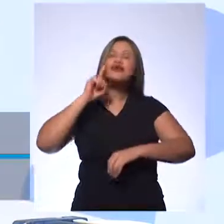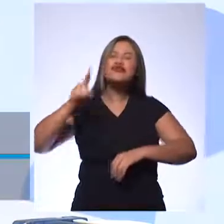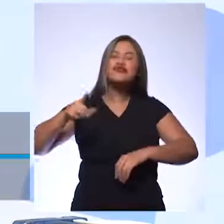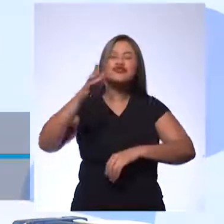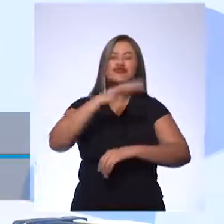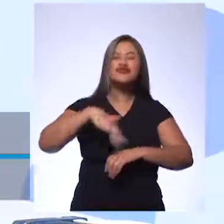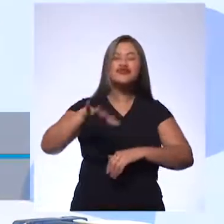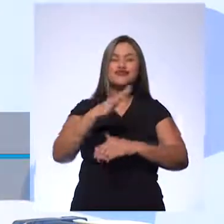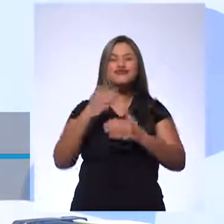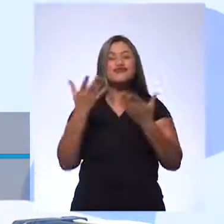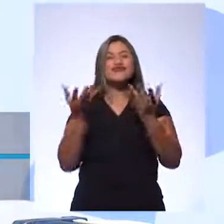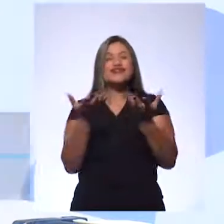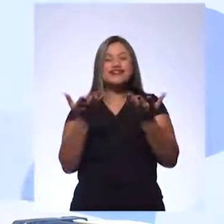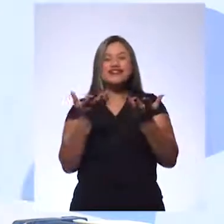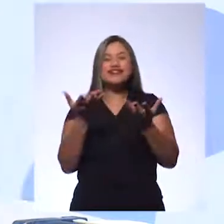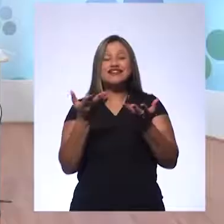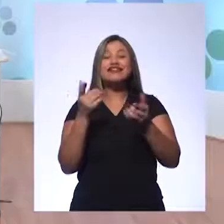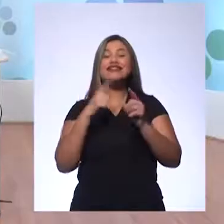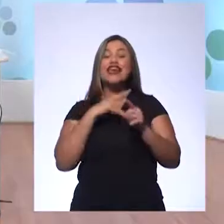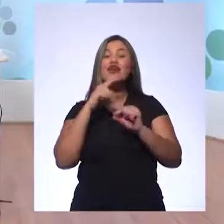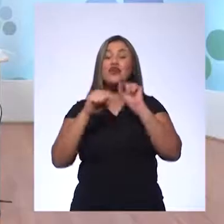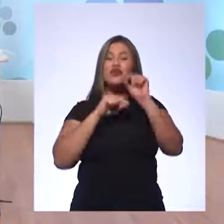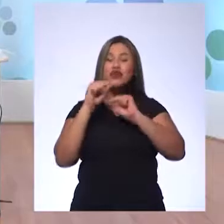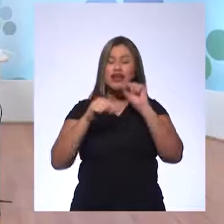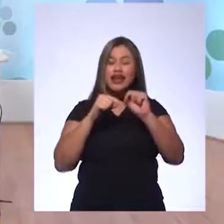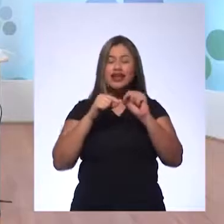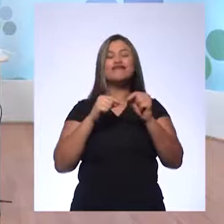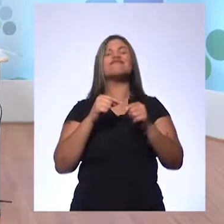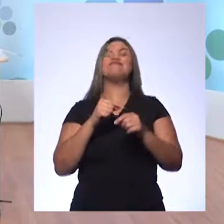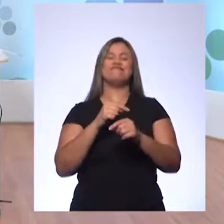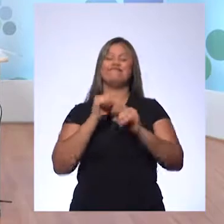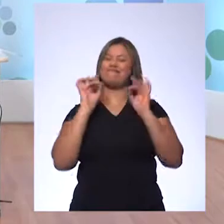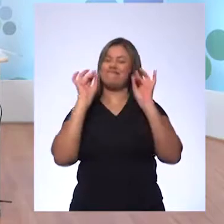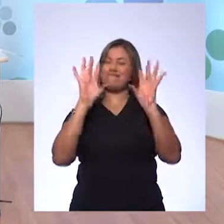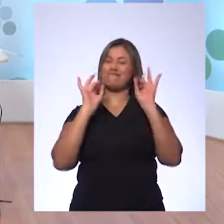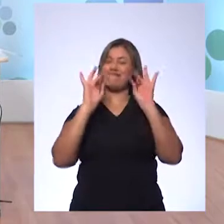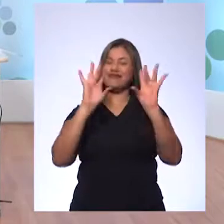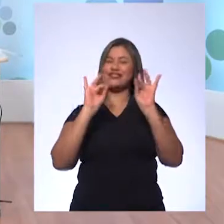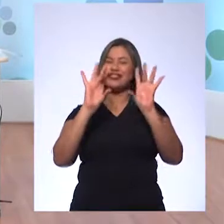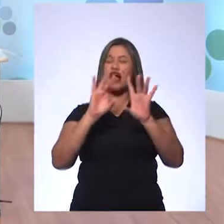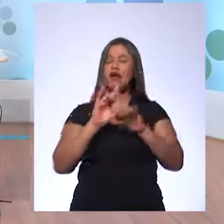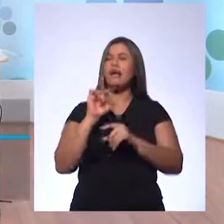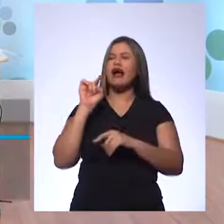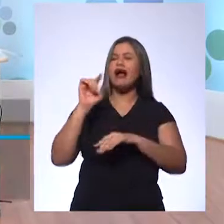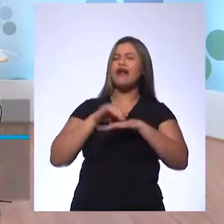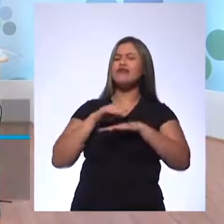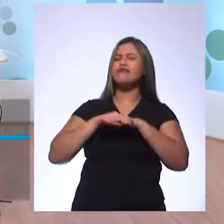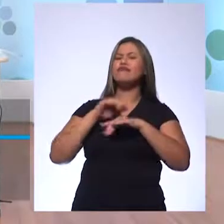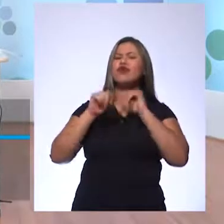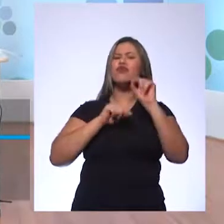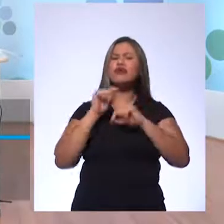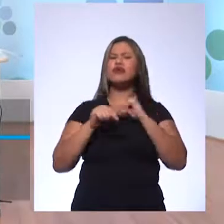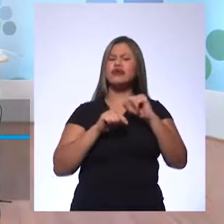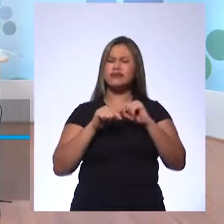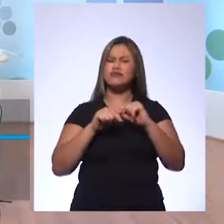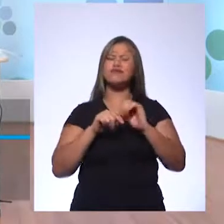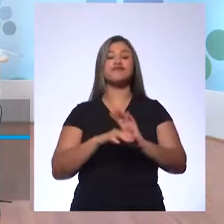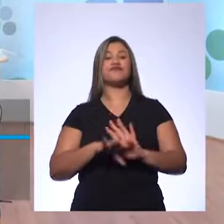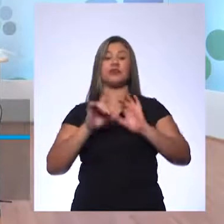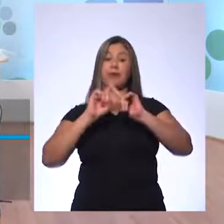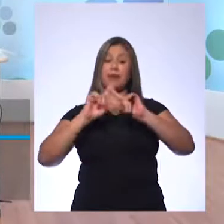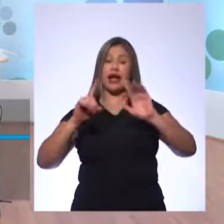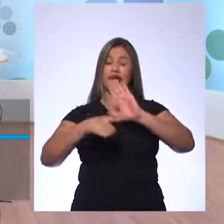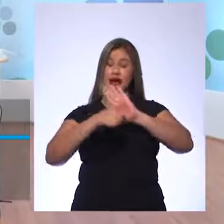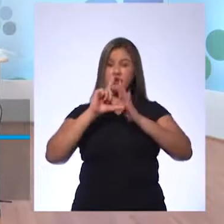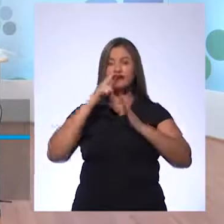imperdível e o que será que a professora Fernanda trouxe para nós antes de mais nada Vamos começar com a